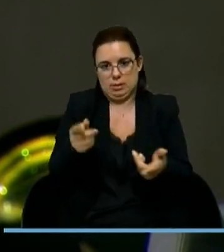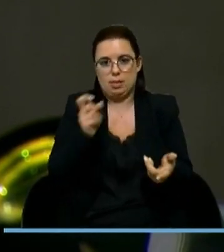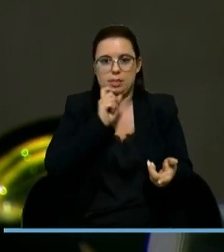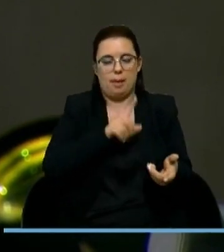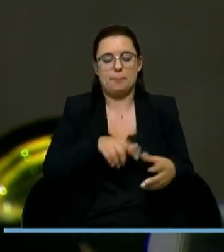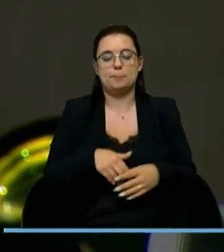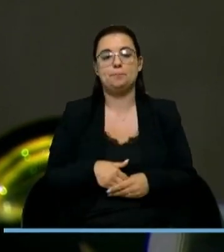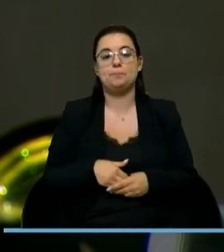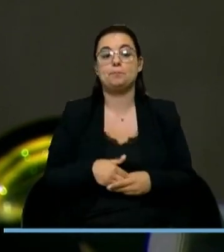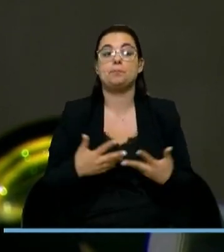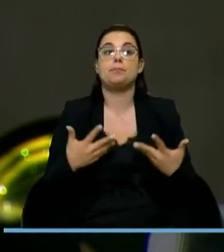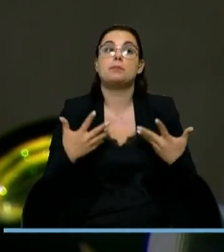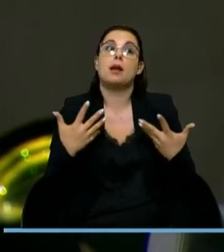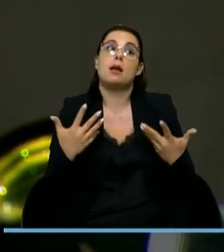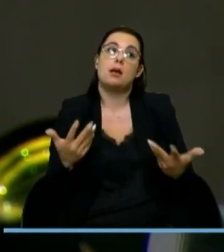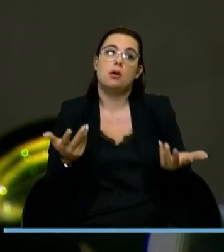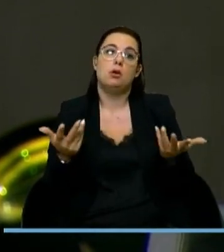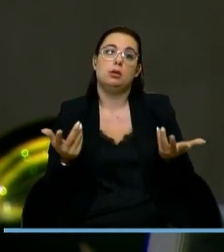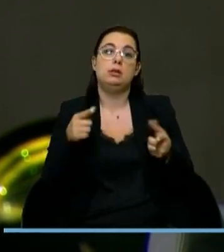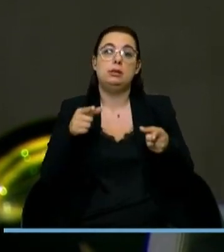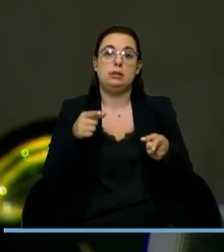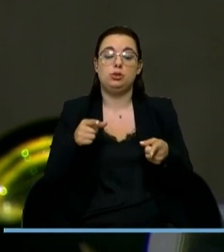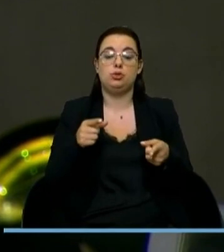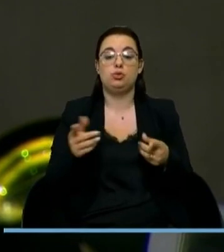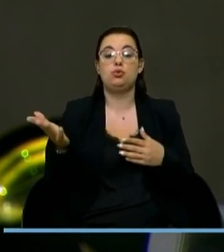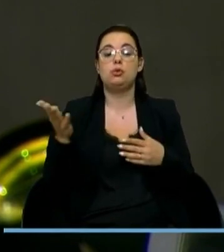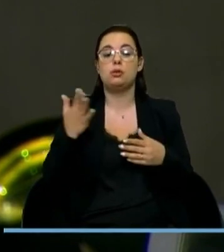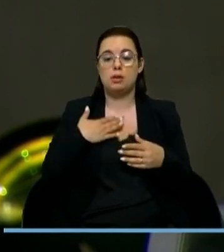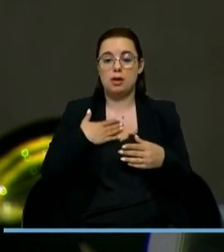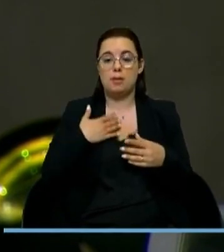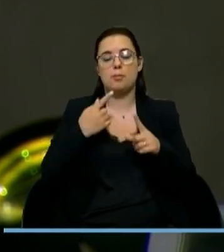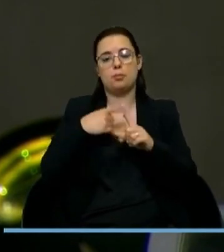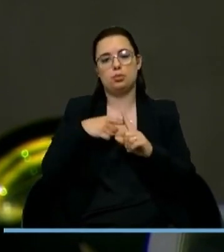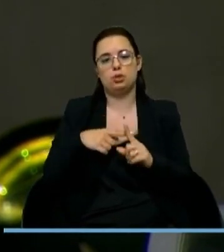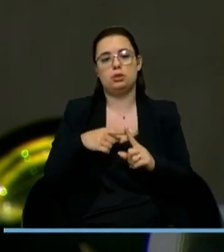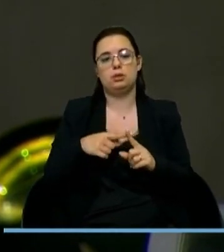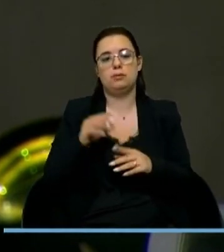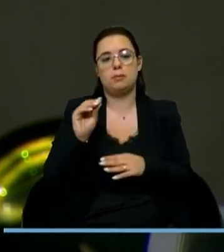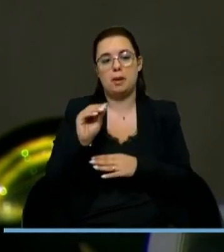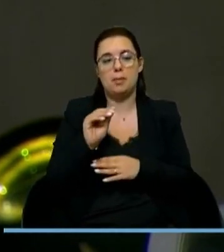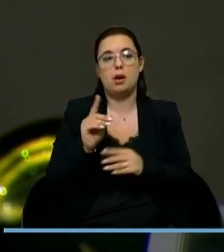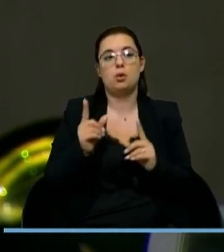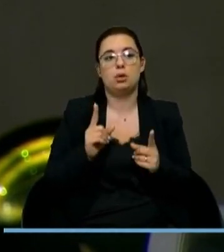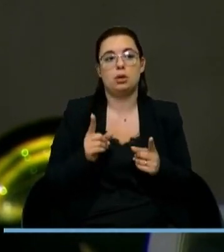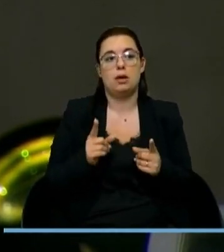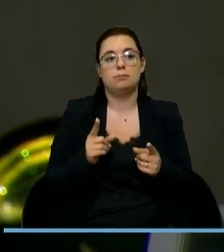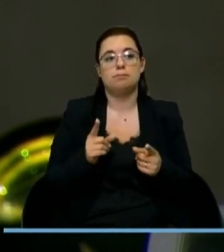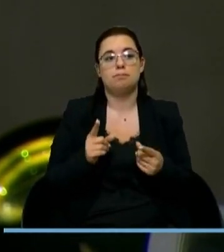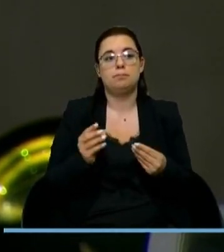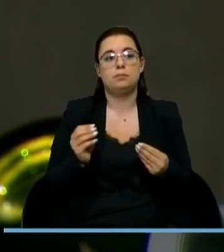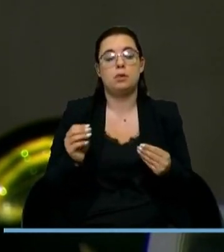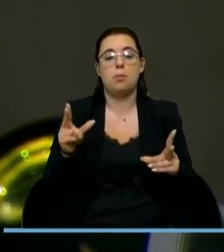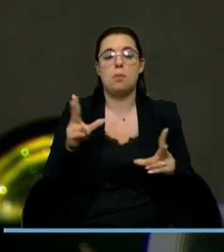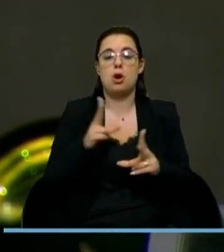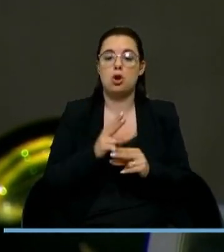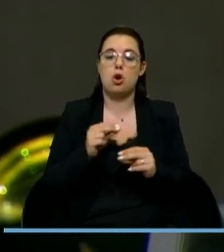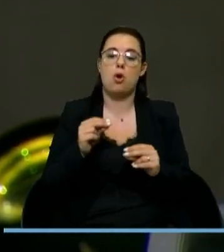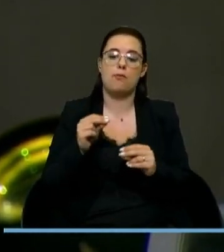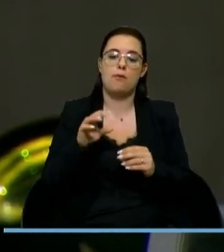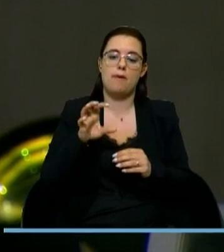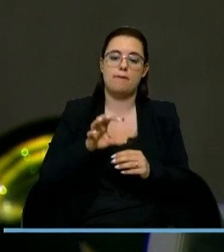questões. Agora, o que me parece que esta iniciativa traz e que também é positivo para a banca é que, no fundo, há no fundo, uma nova forma